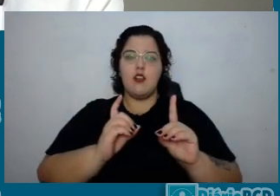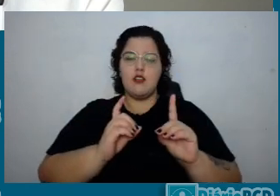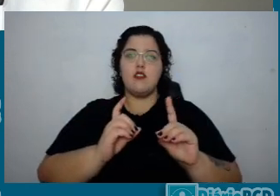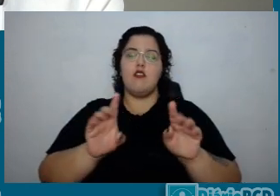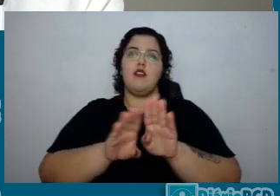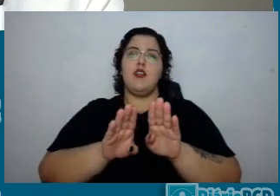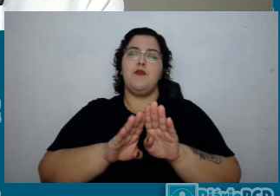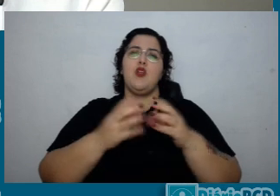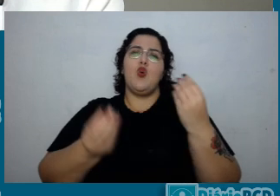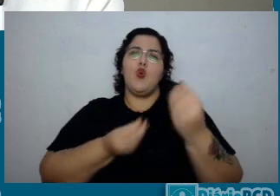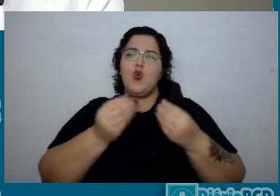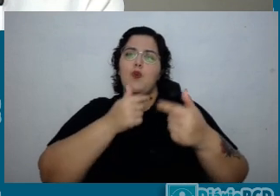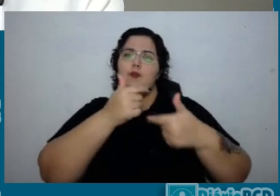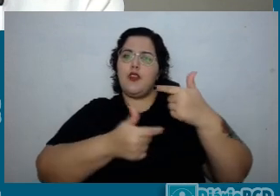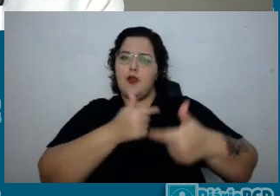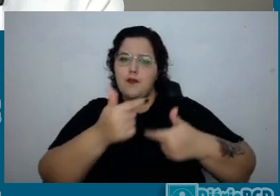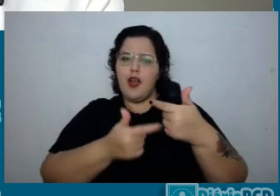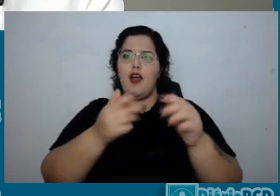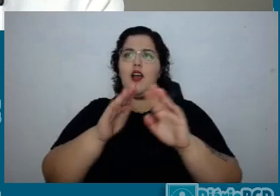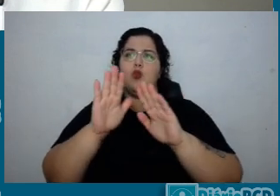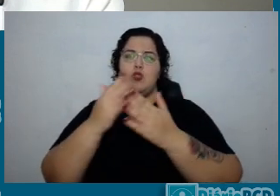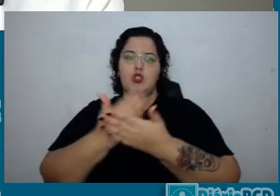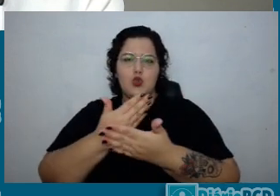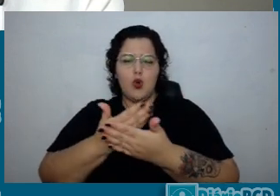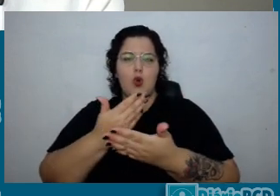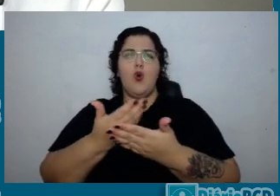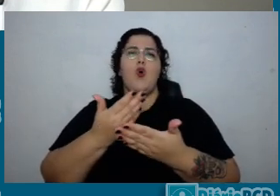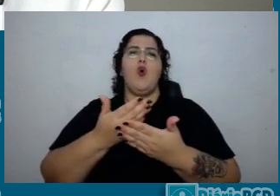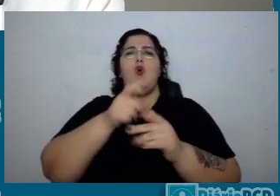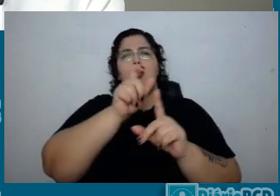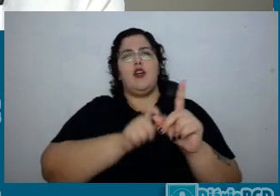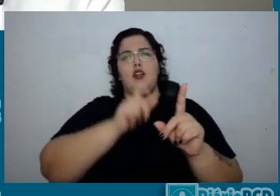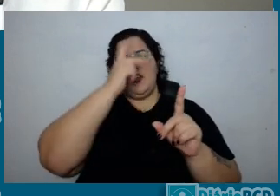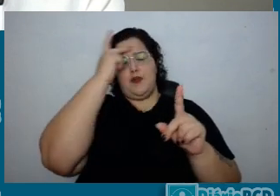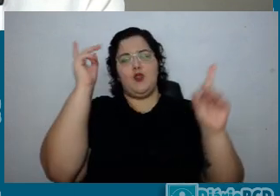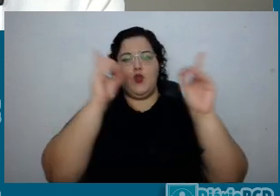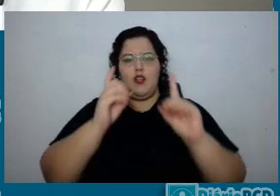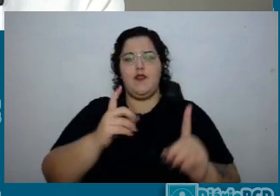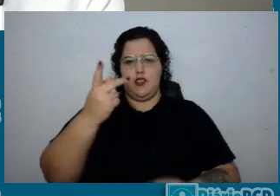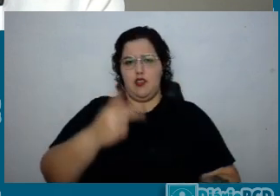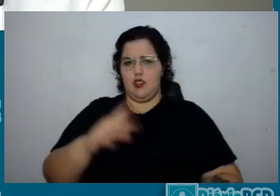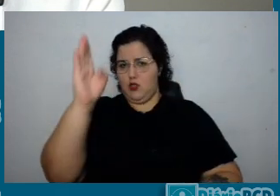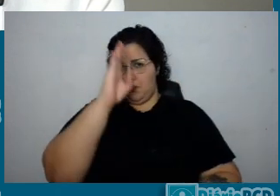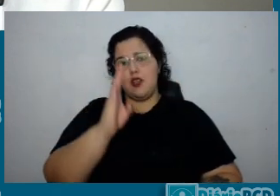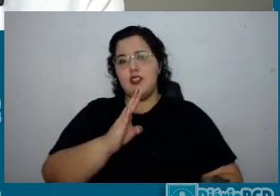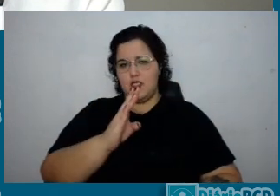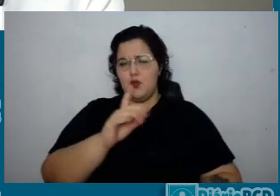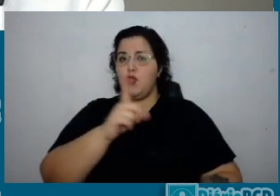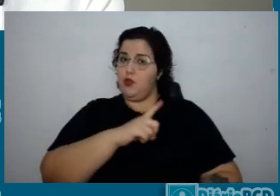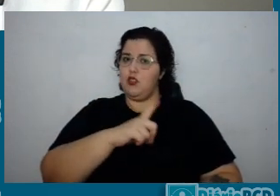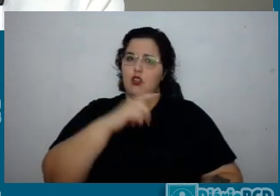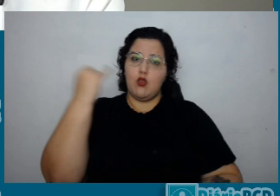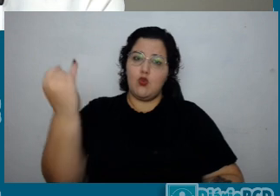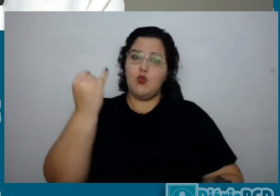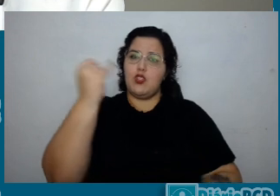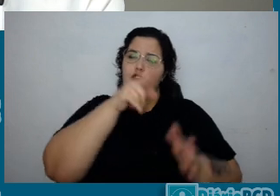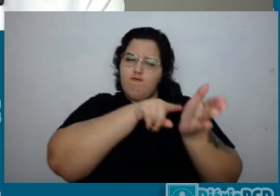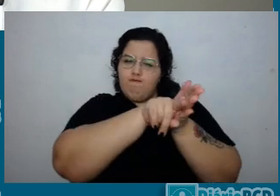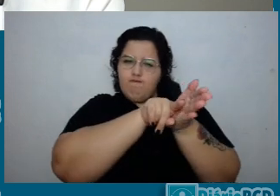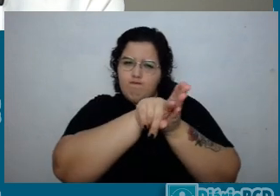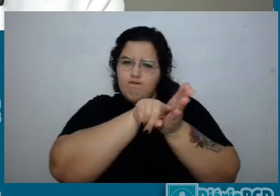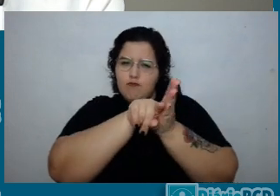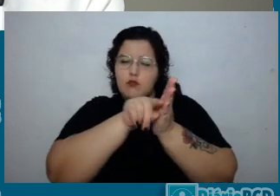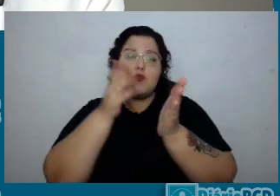e enfocou na questão da empregabilidade e da escolarização das pessoas com deficiência no nosso país. Então, esses dados estatísticos